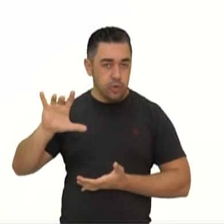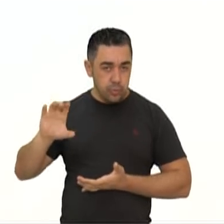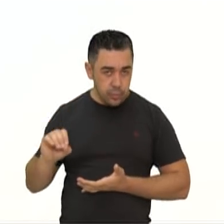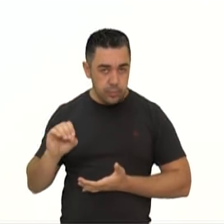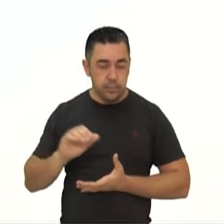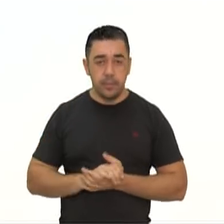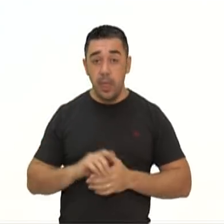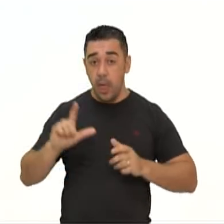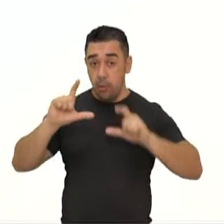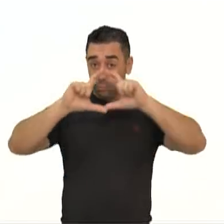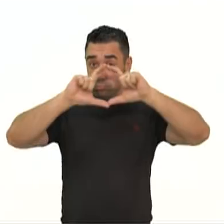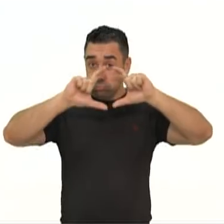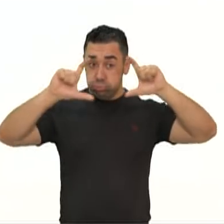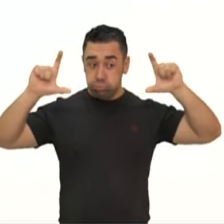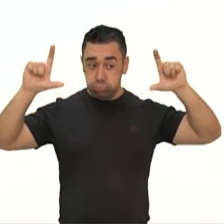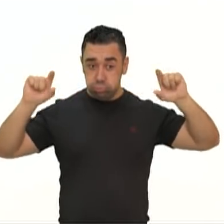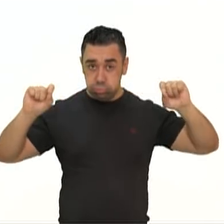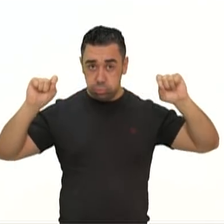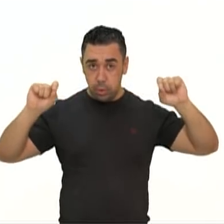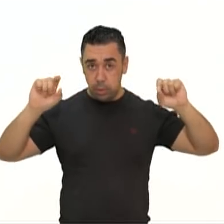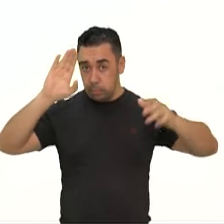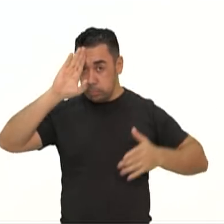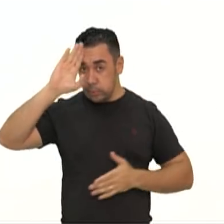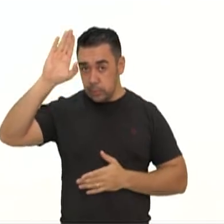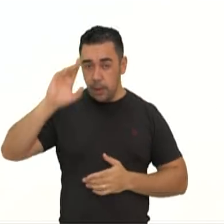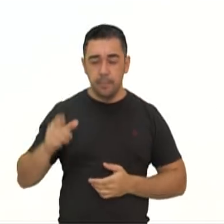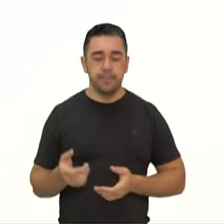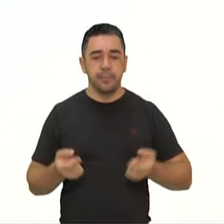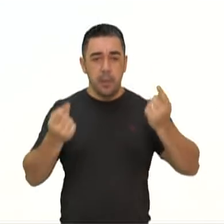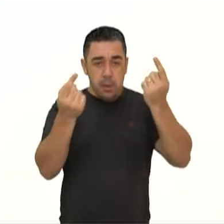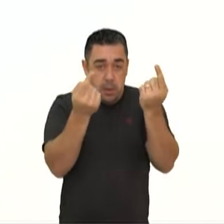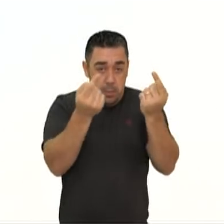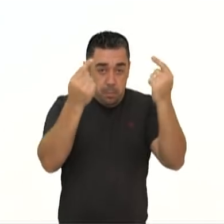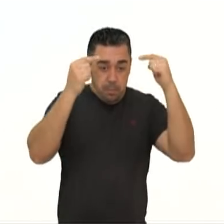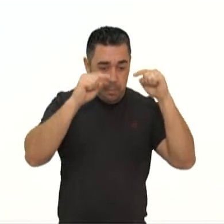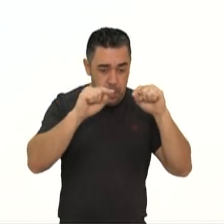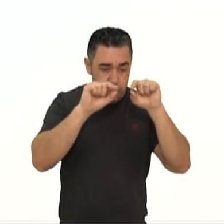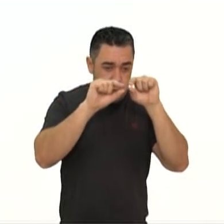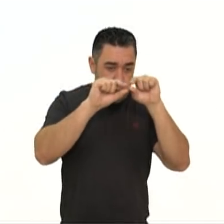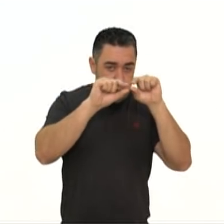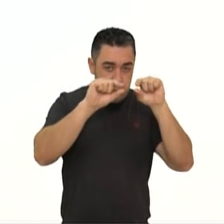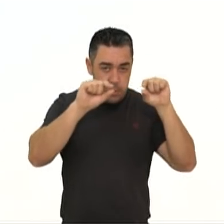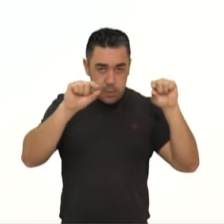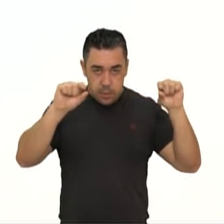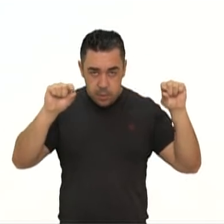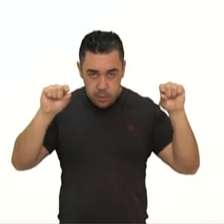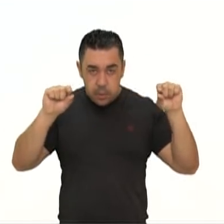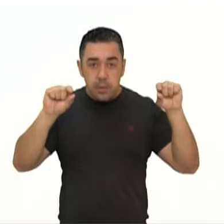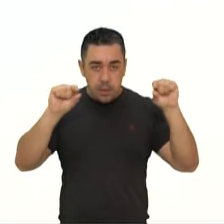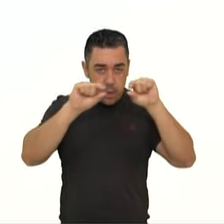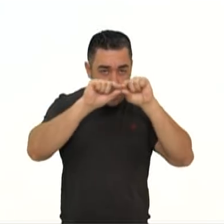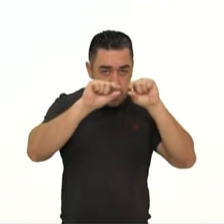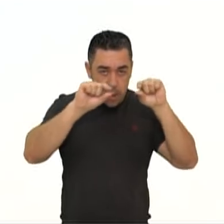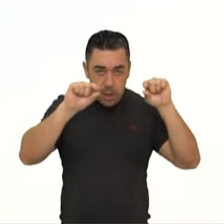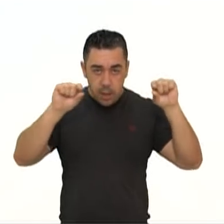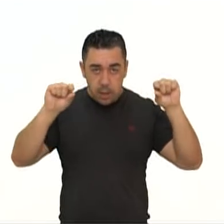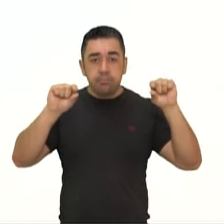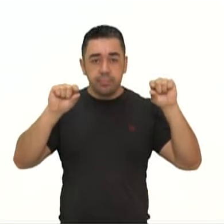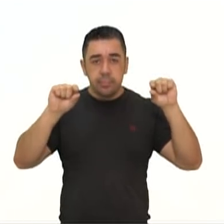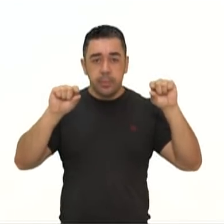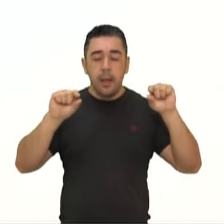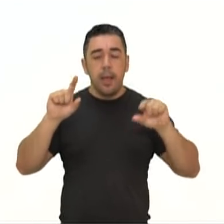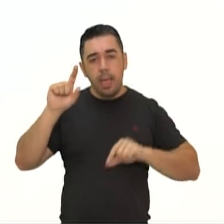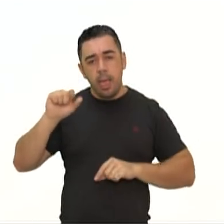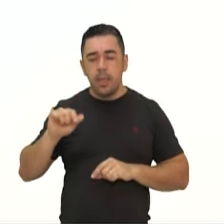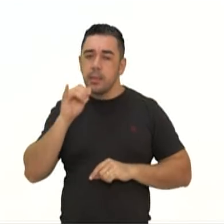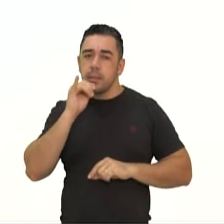ou manchete, tá? A linha fina, ela vem logo abaixo, tá? Um pouco menorzinha, escrita também.